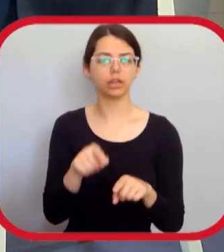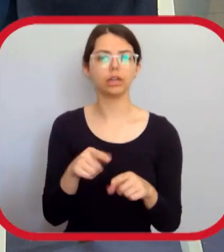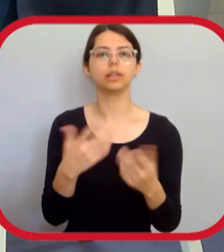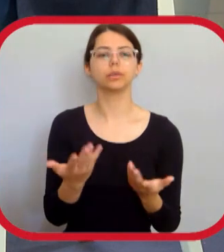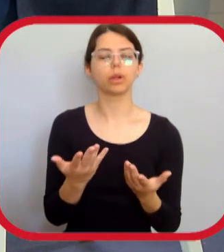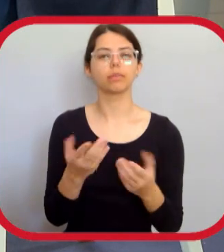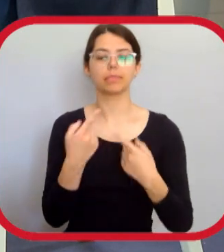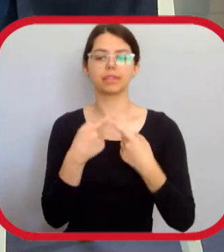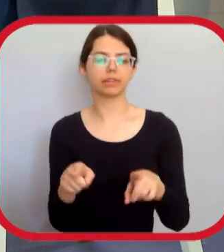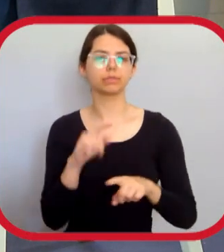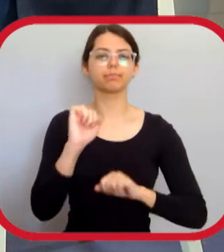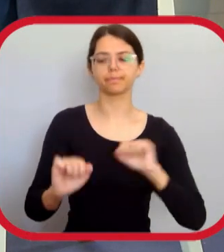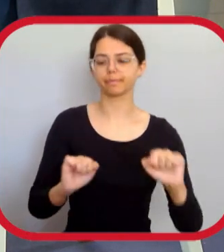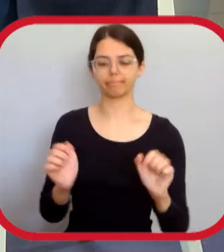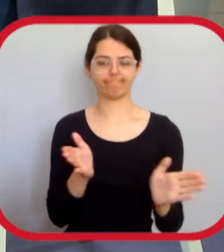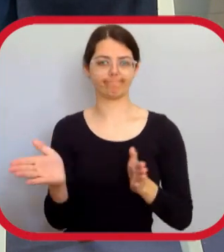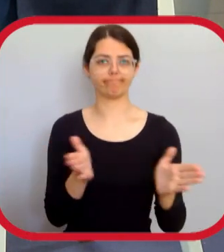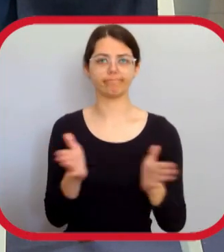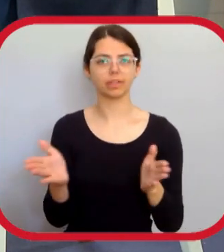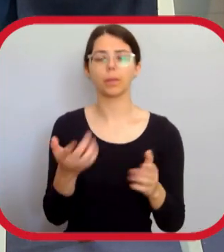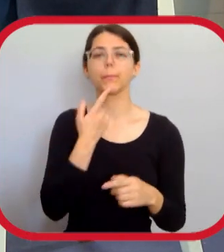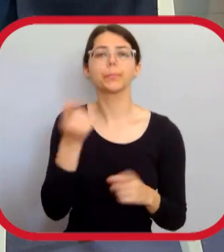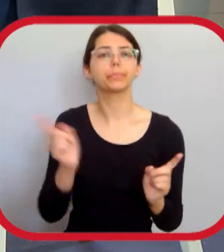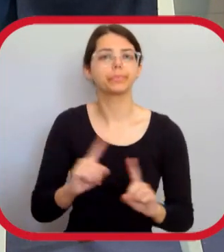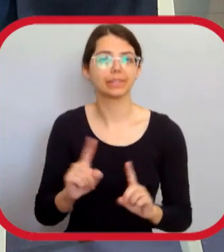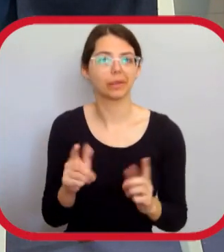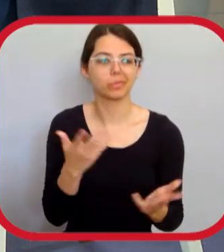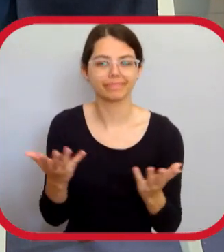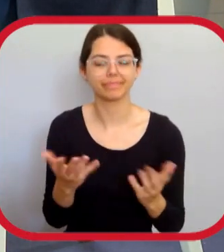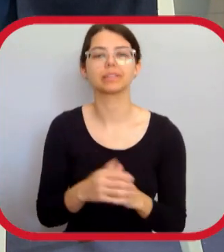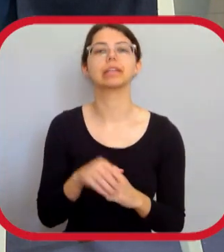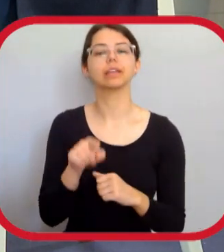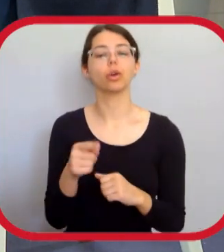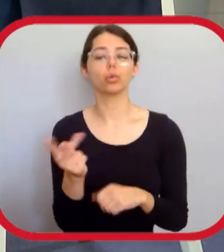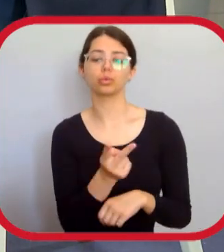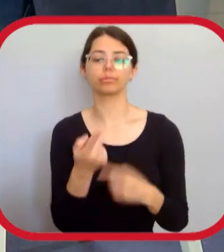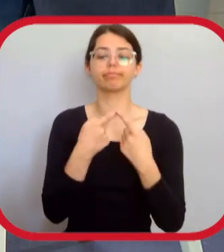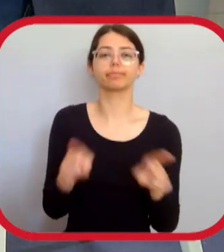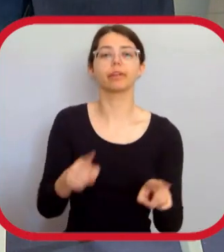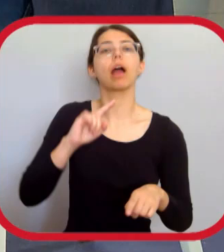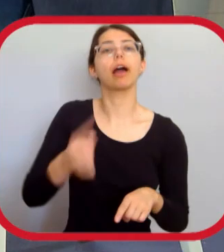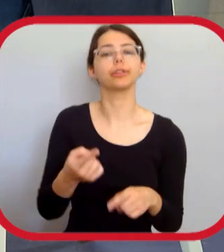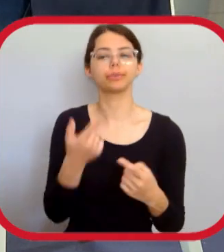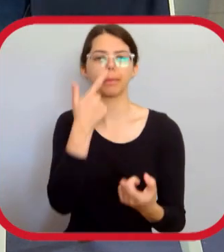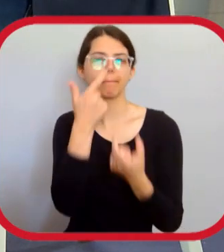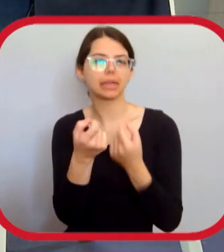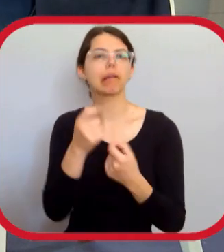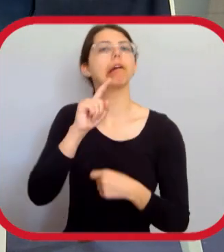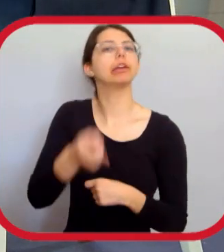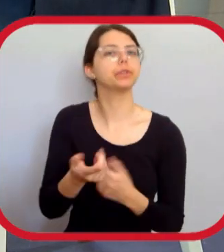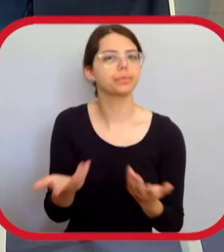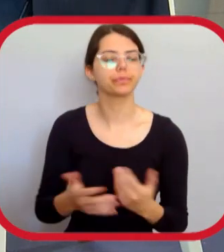não identifica o que não se identifica, aliás, o que é uma universidade e um politécnico. O que é que distingue e o que é que aproxima estes dois tipos de